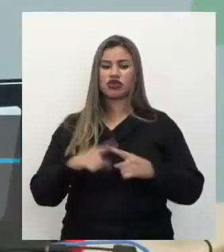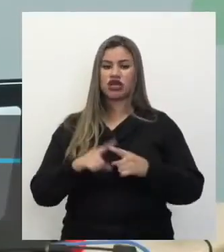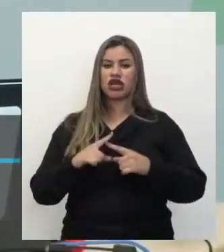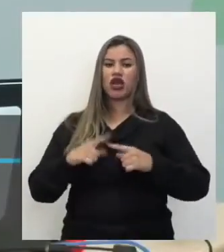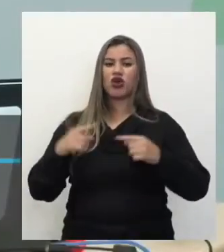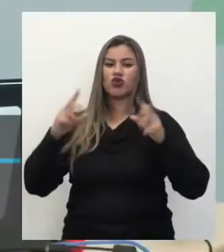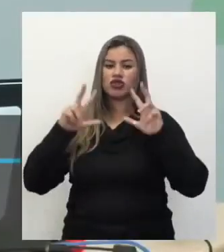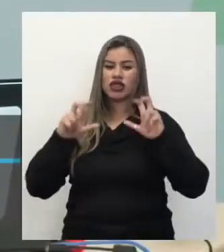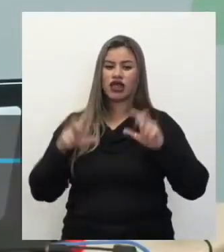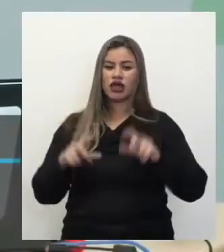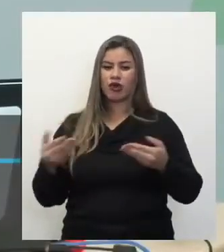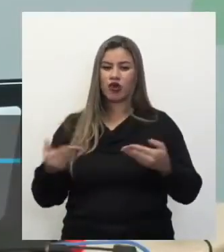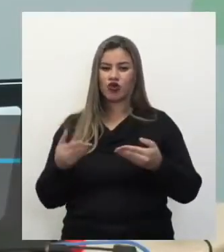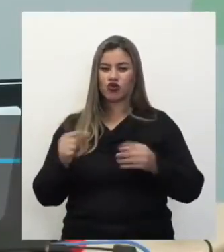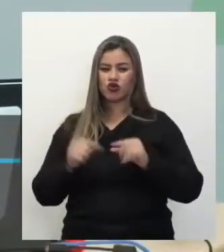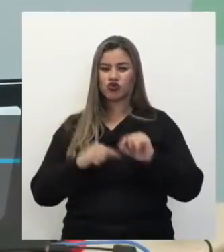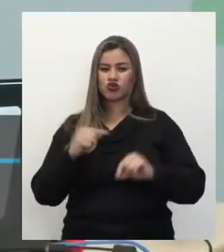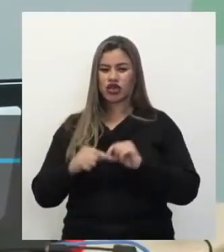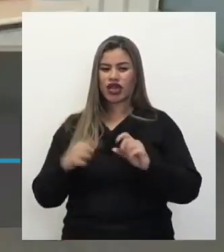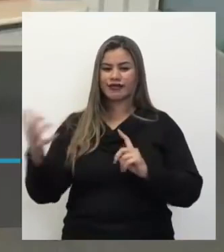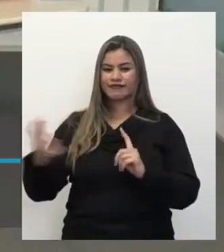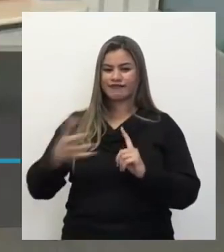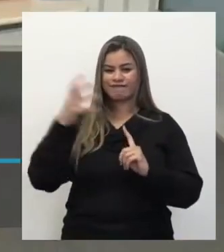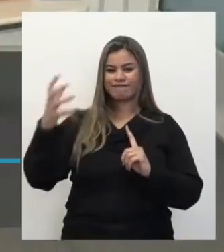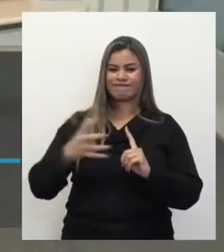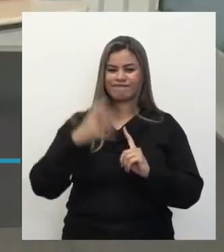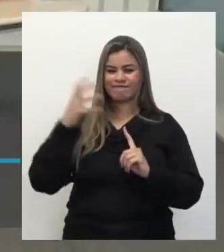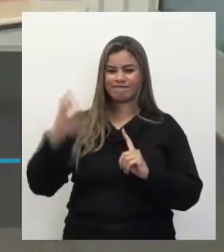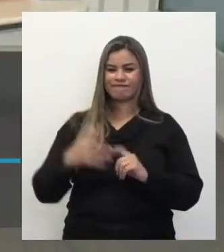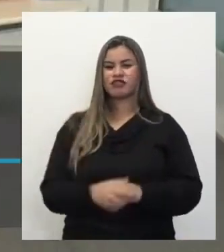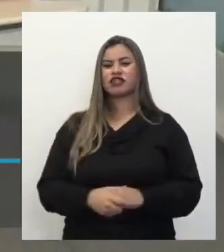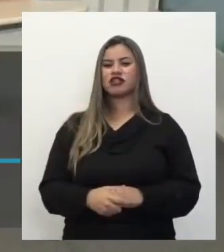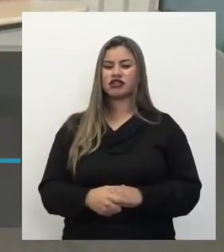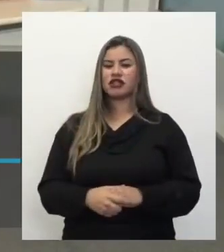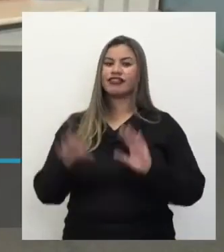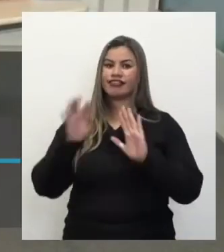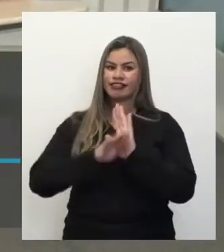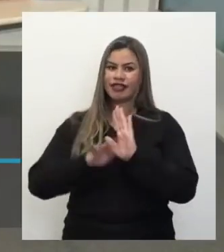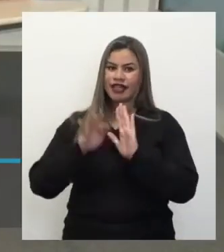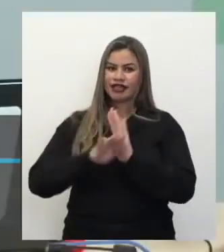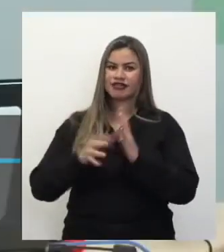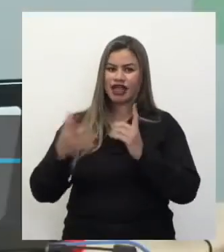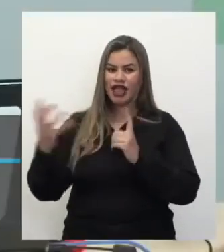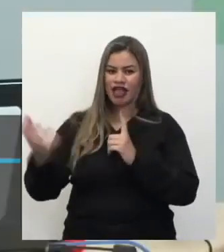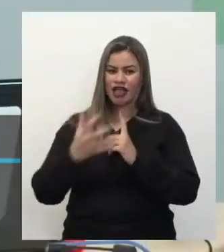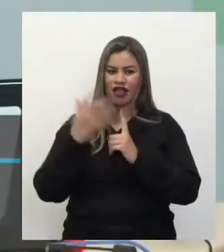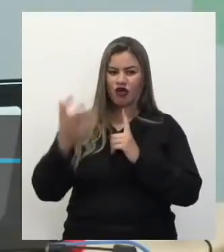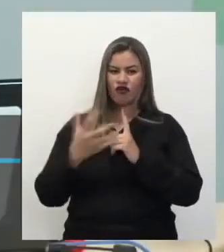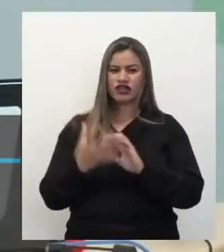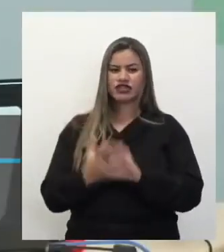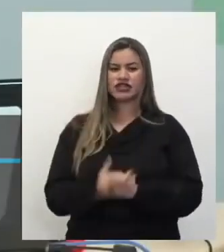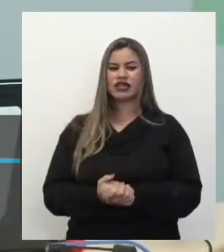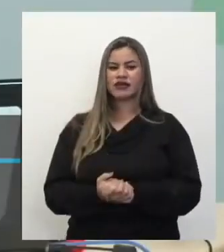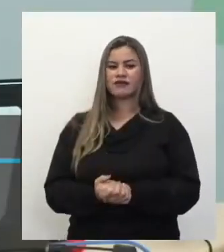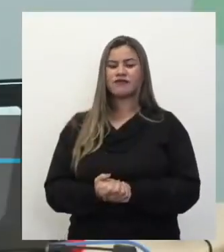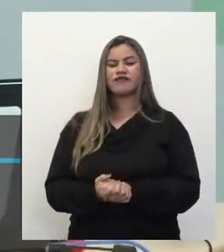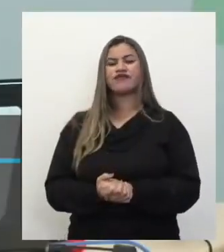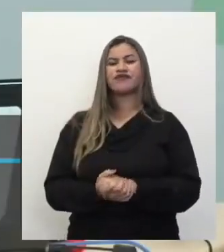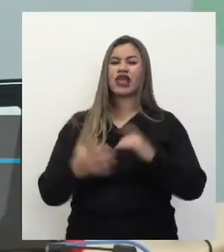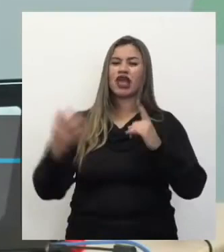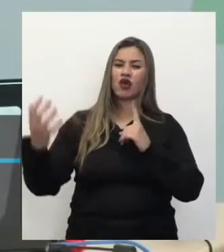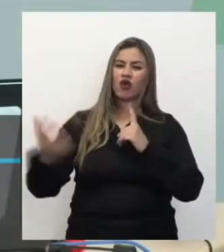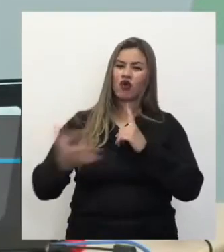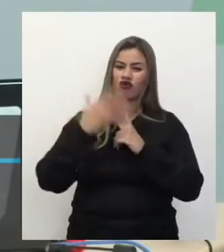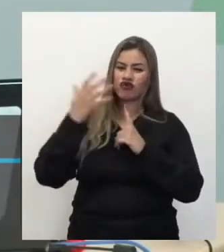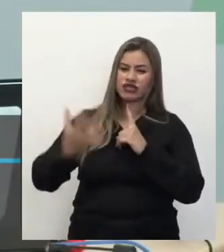aula era esse texto quer te convencer? Isso, falei sim, esse texto quer te convencer. Né? O convencimento que está tão próximo ali do